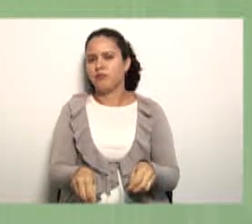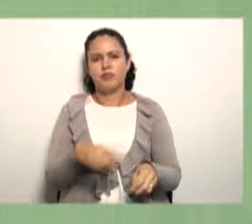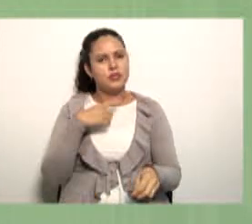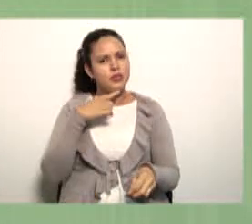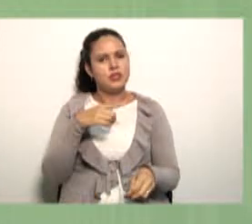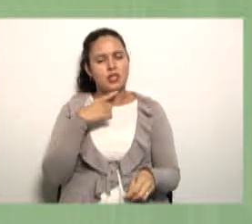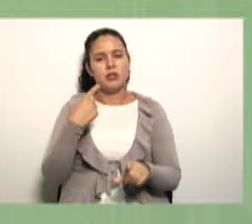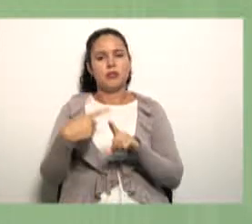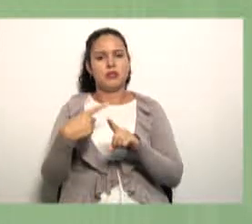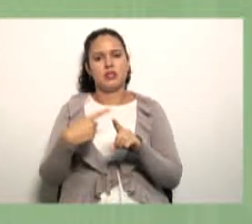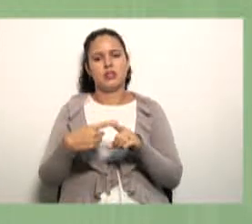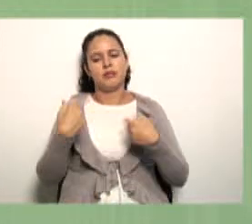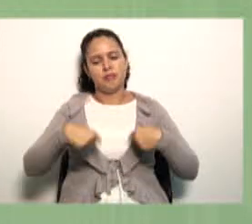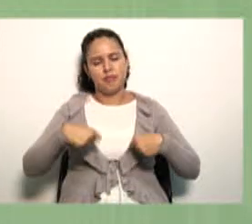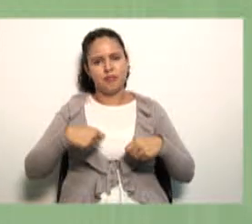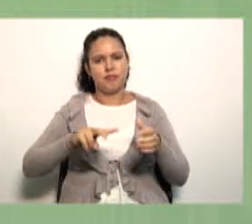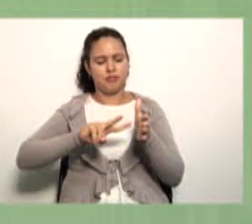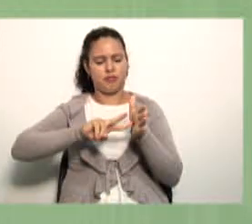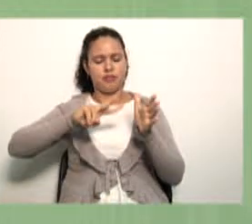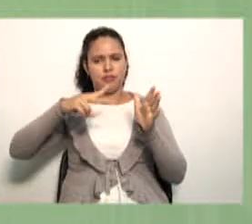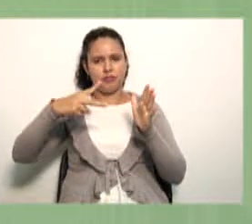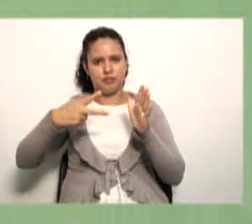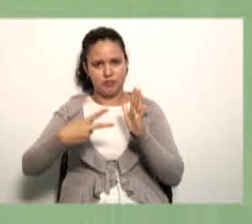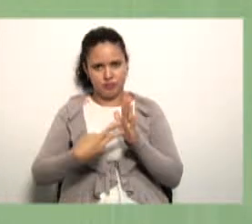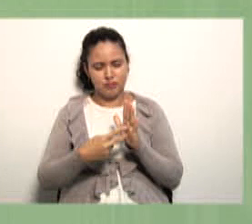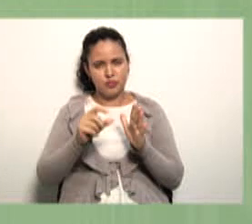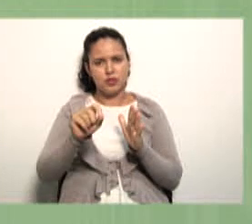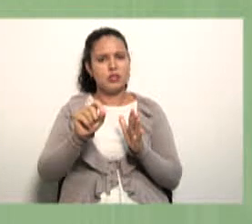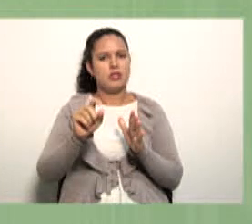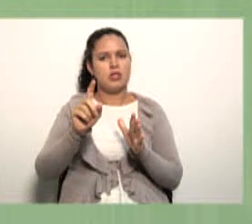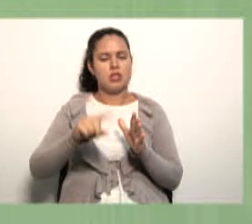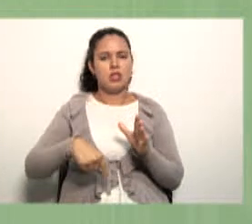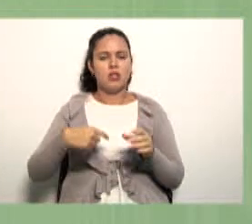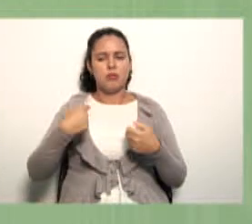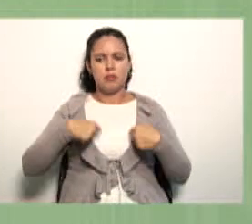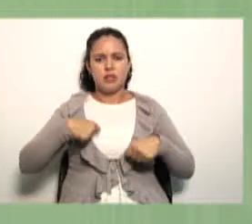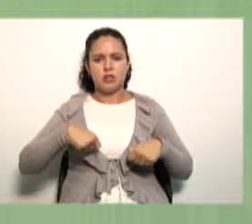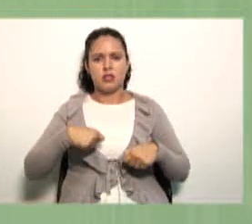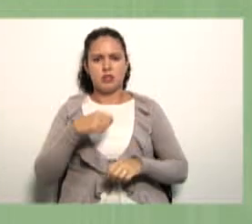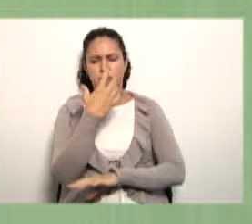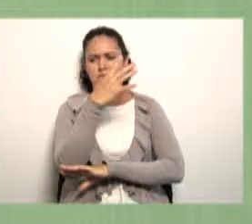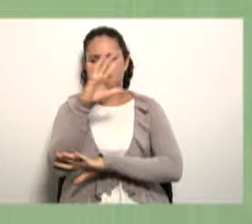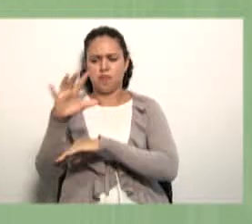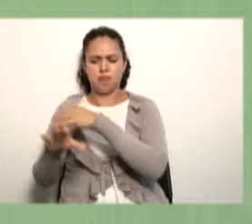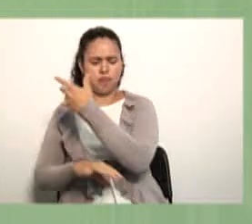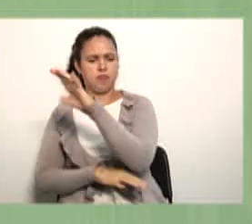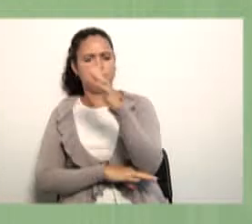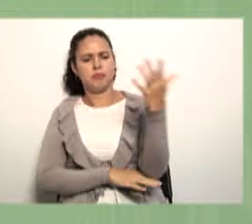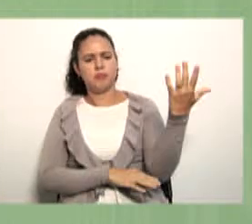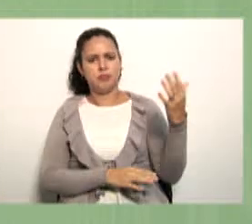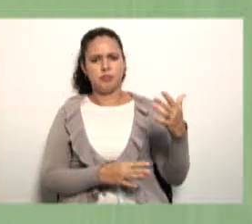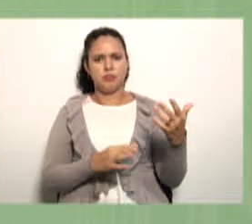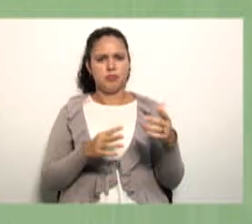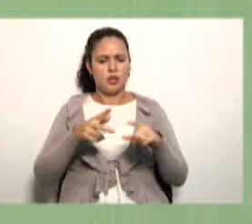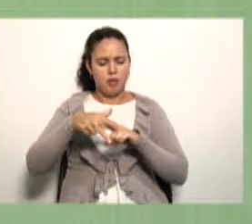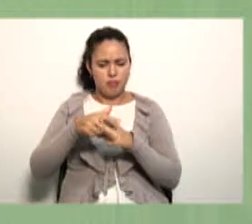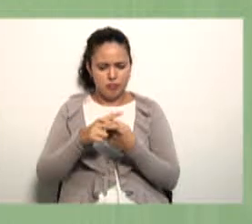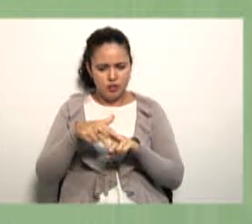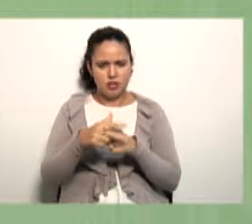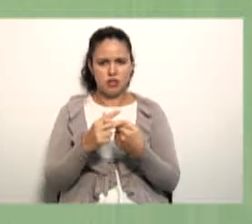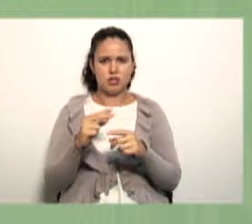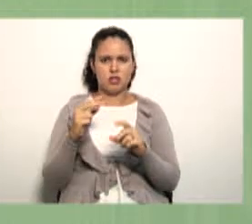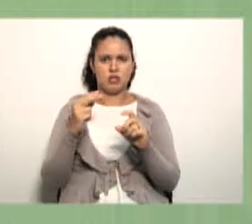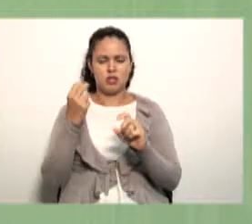naturais para tudo. Isso dificilmente ocorre. Né? Você pode pensar tanto em relação ao Brasil produzir tudo que a